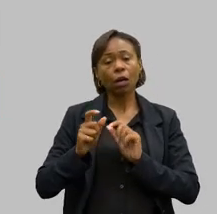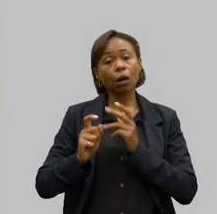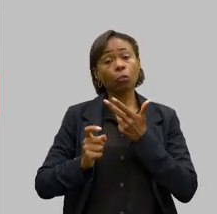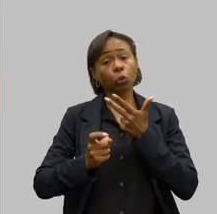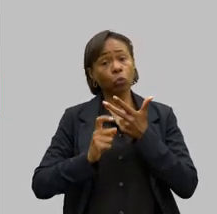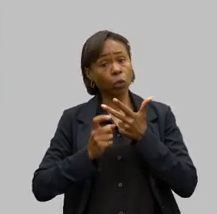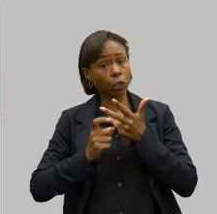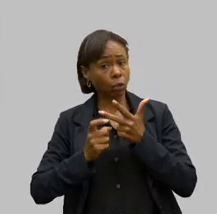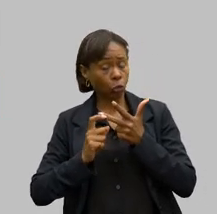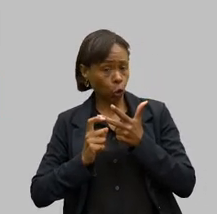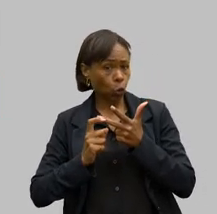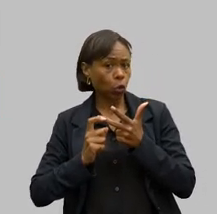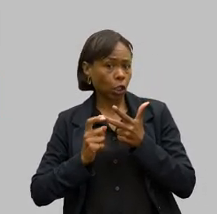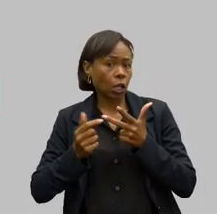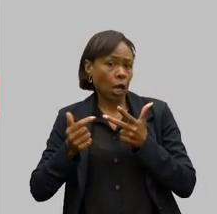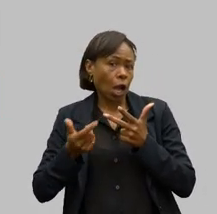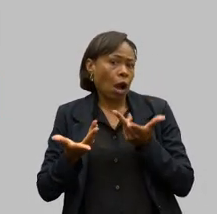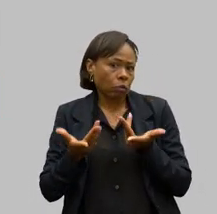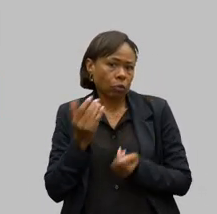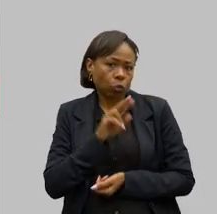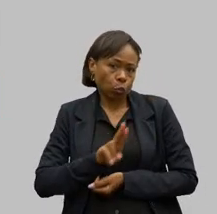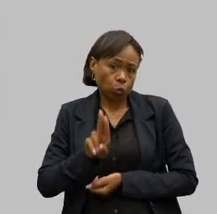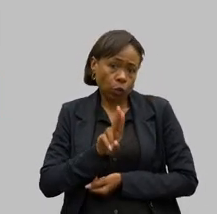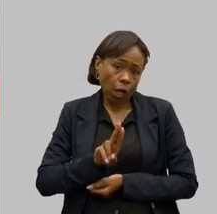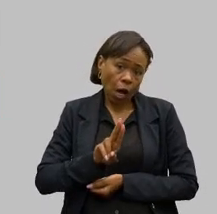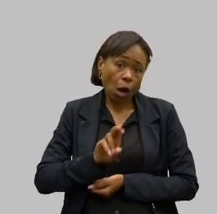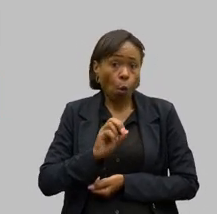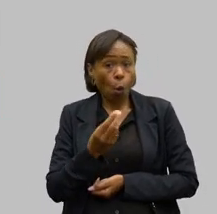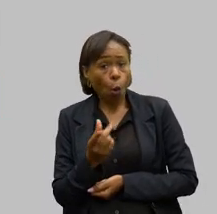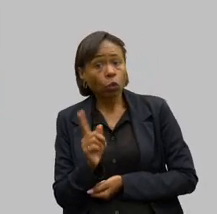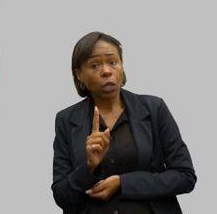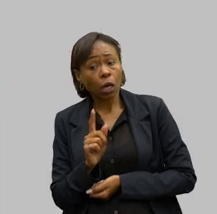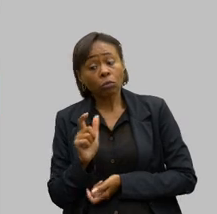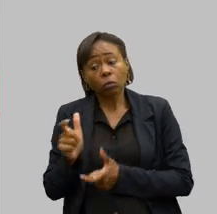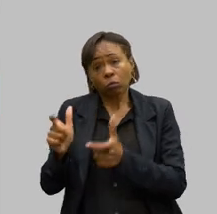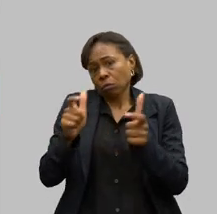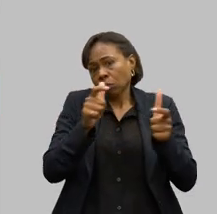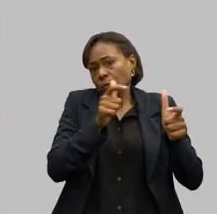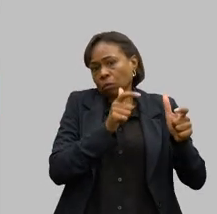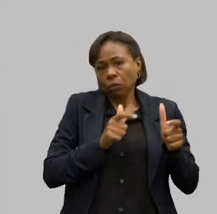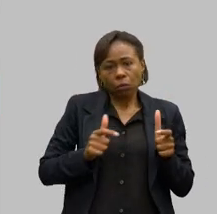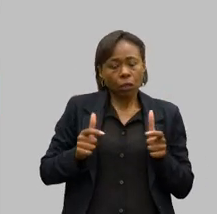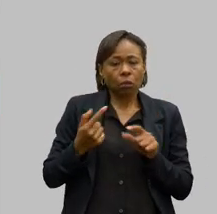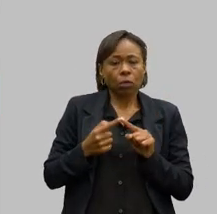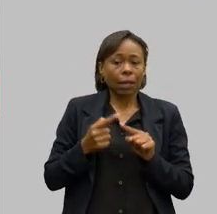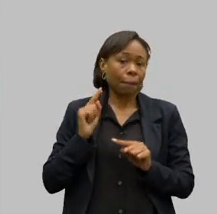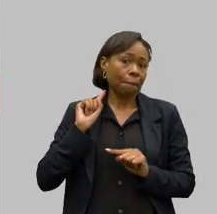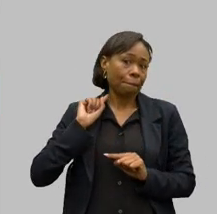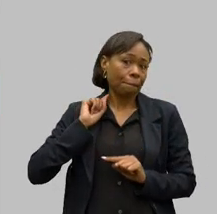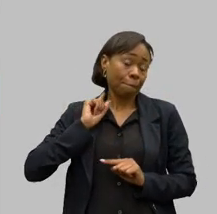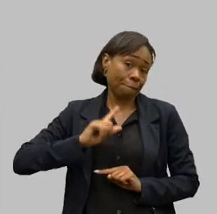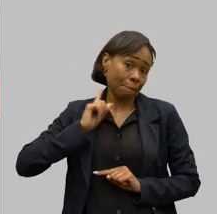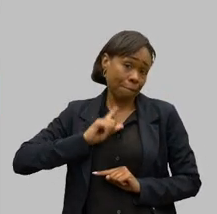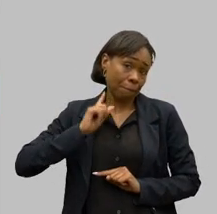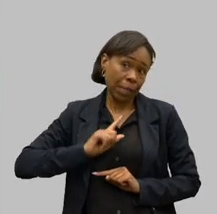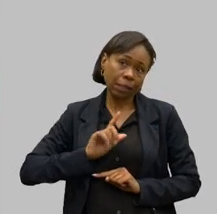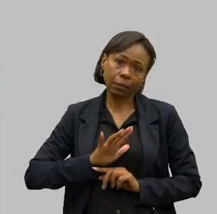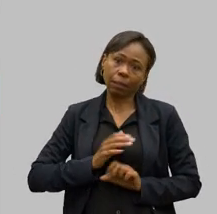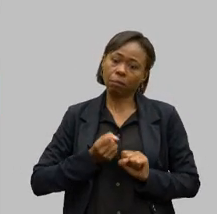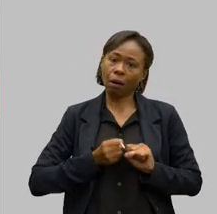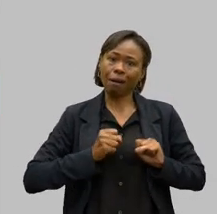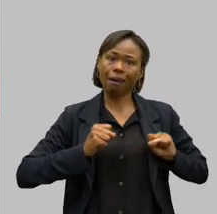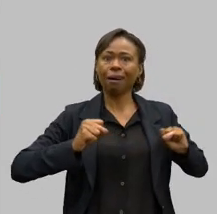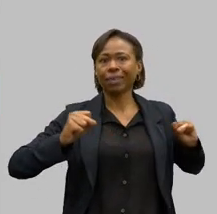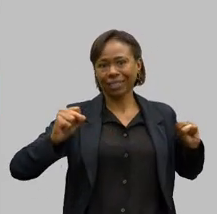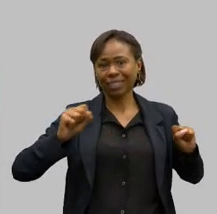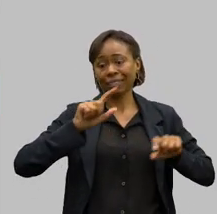utilizar ou não em cada região que Minas é muito vasta e diversa. E, sendo